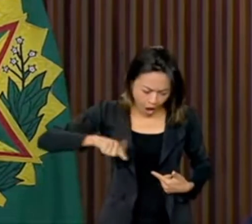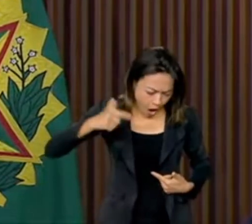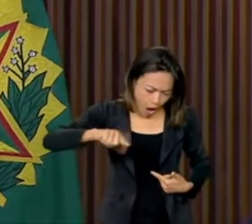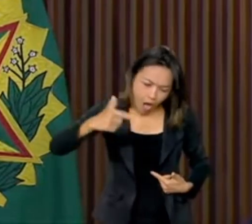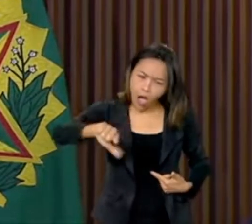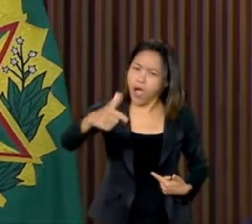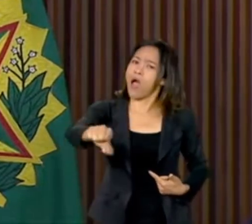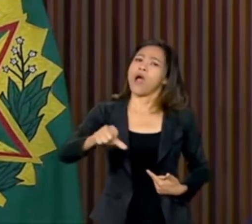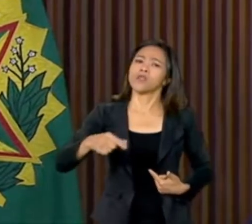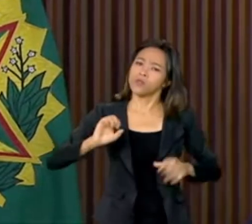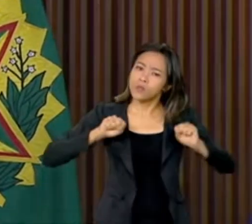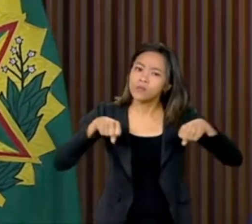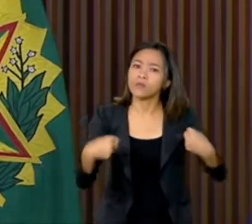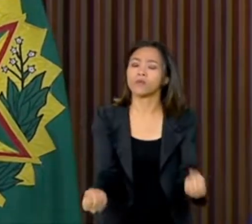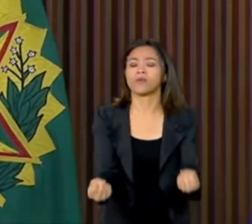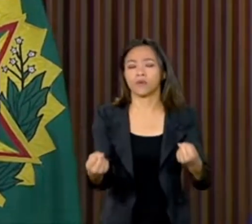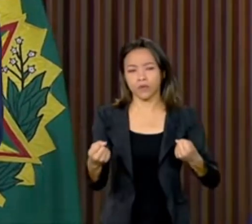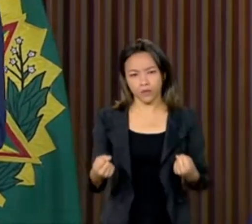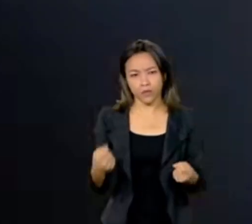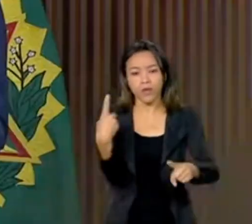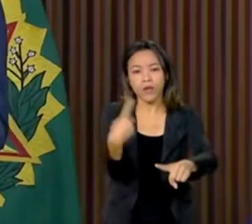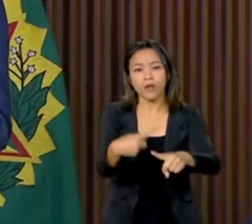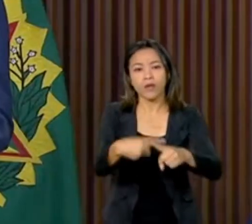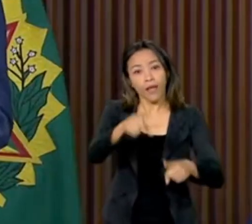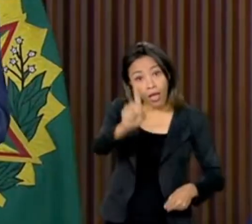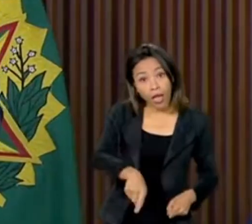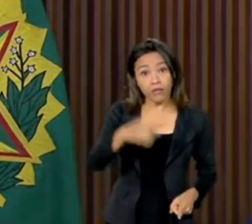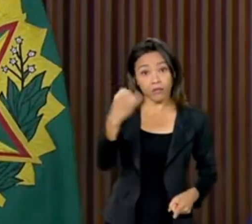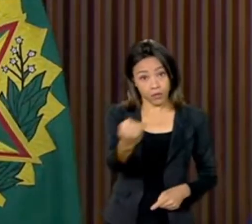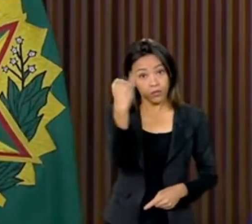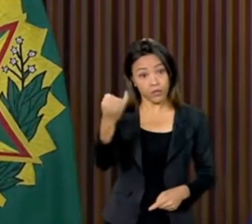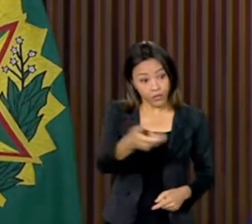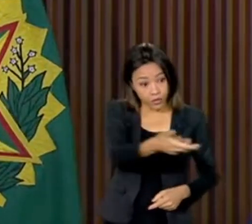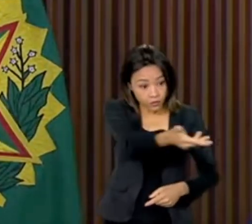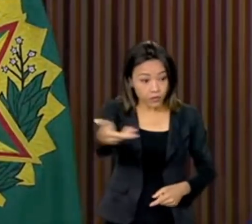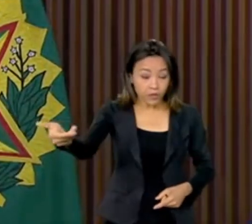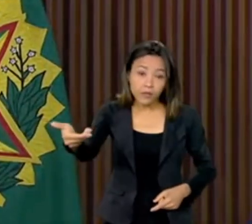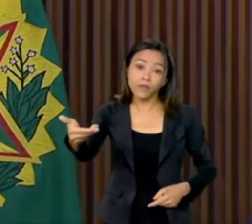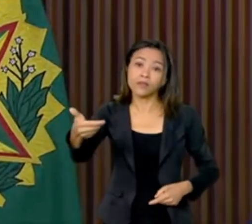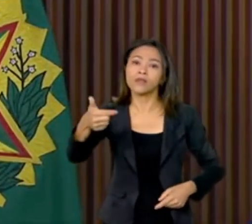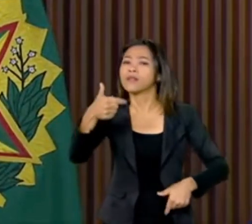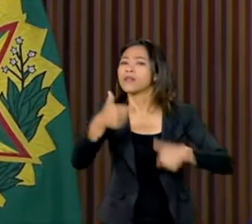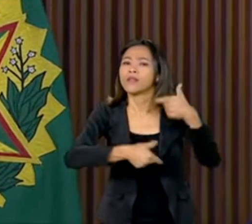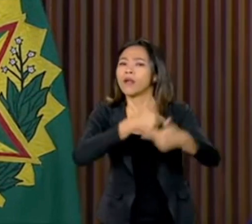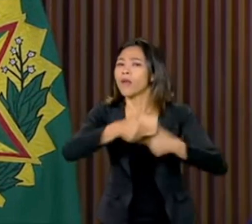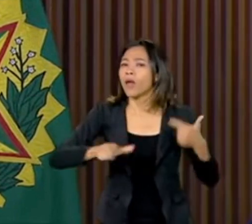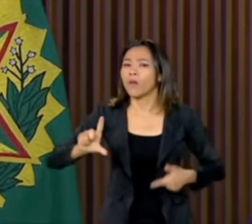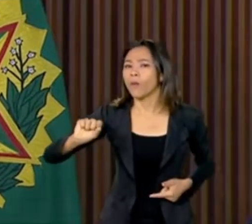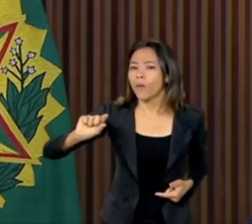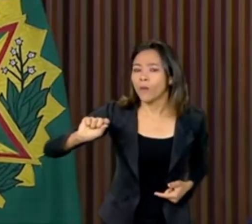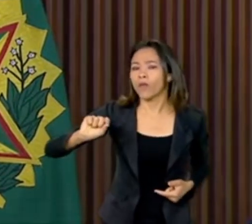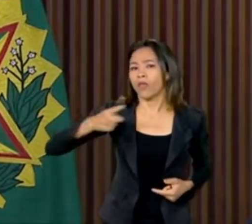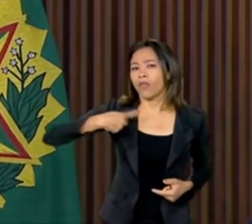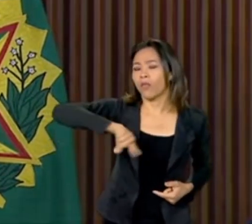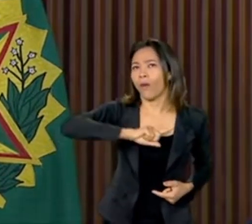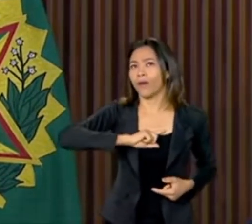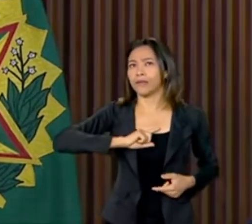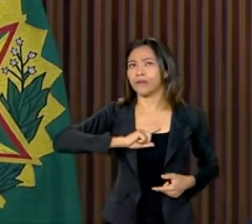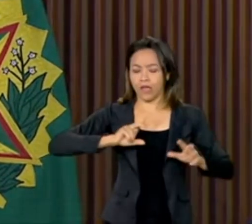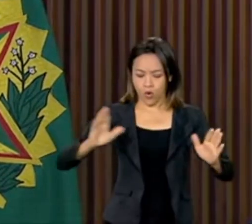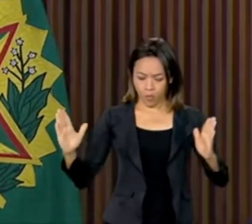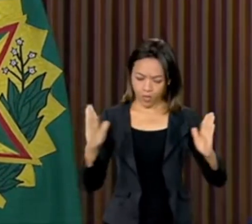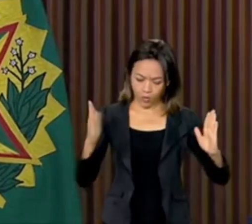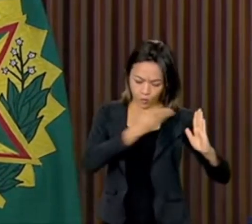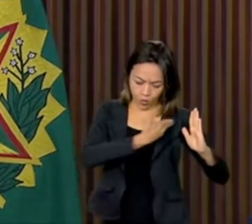fazer cada vez mais um esforço Porque é importante vocês trabalharem com a ideia que a gente não pode terminar o mandato